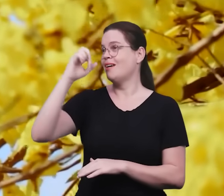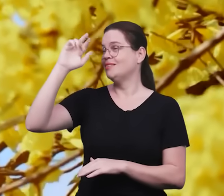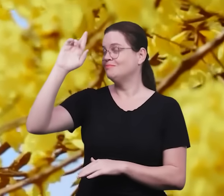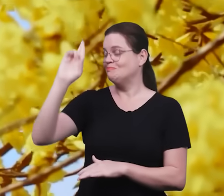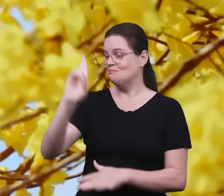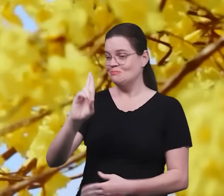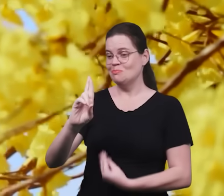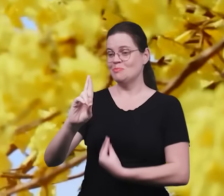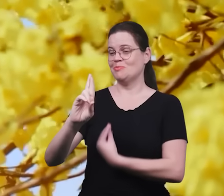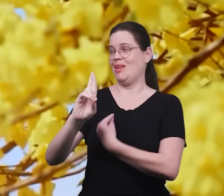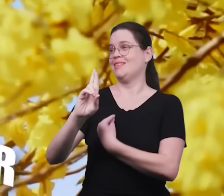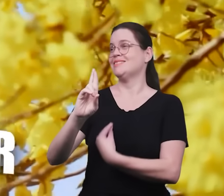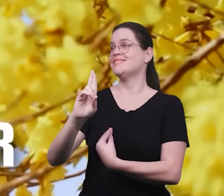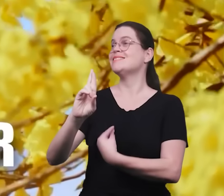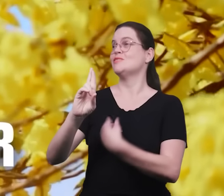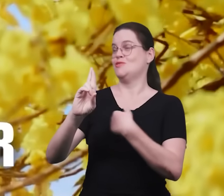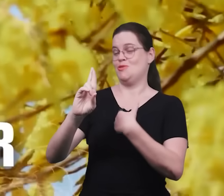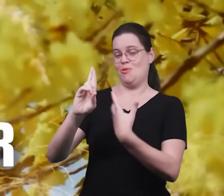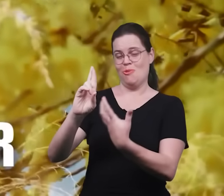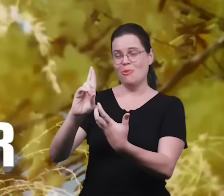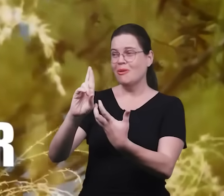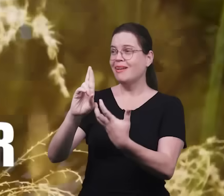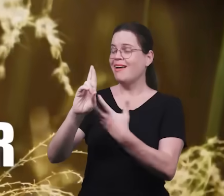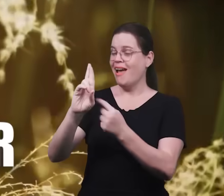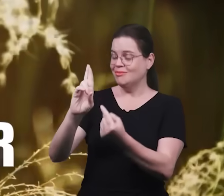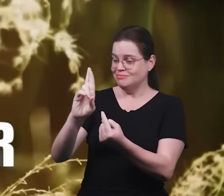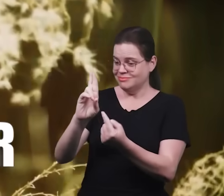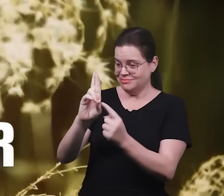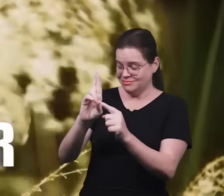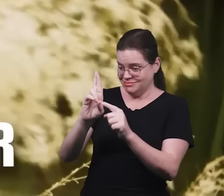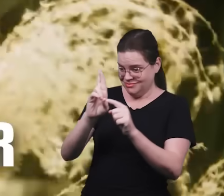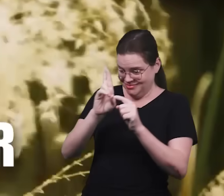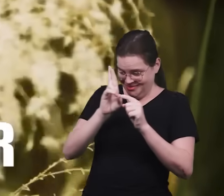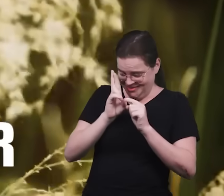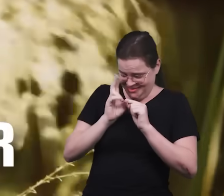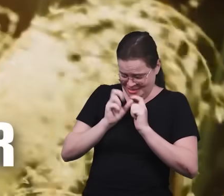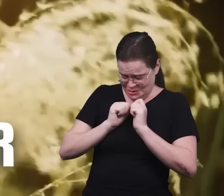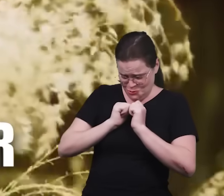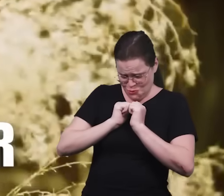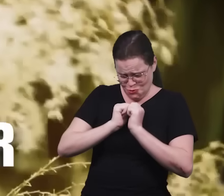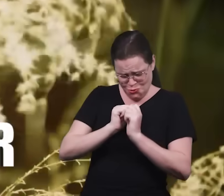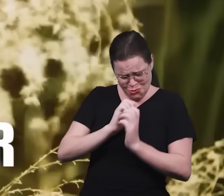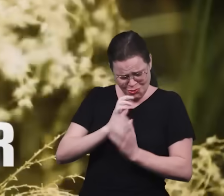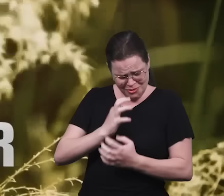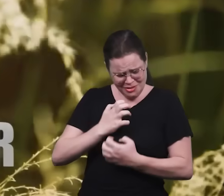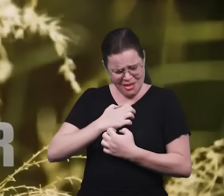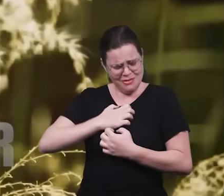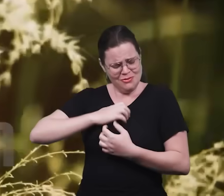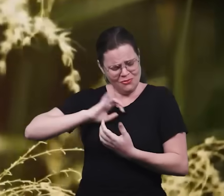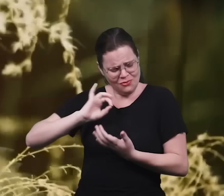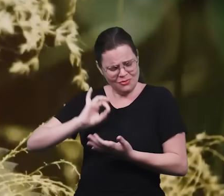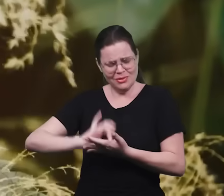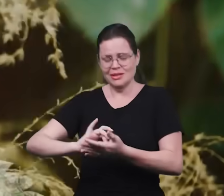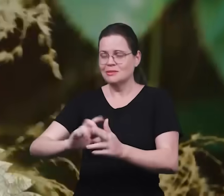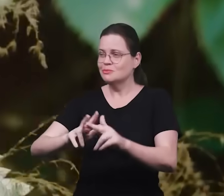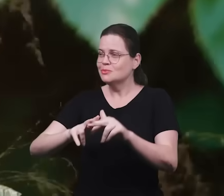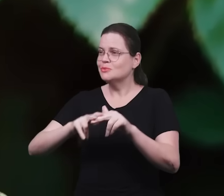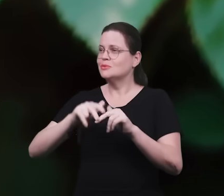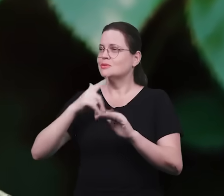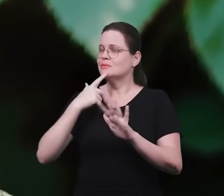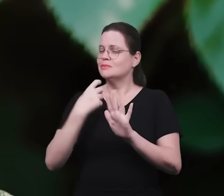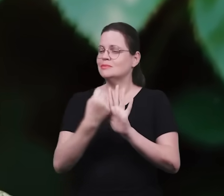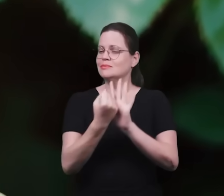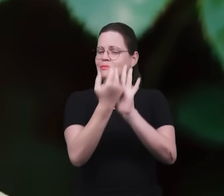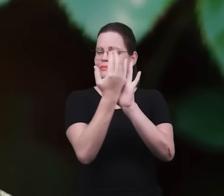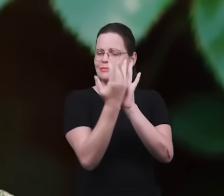Sei que estás aqui, e isto quero eu sentir.